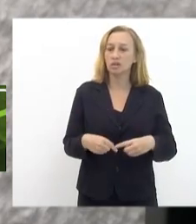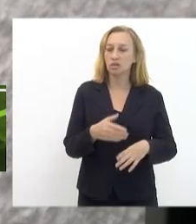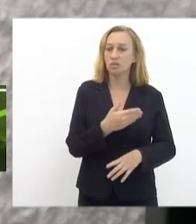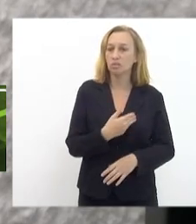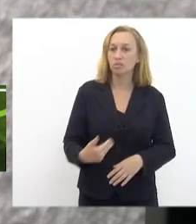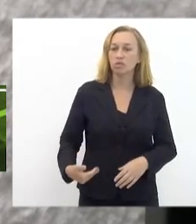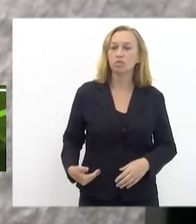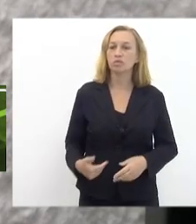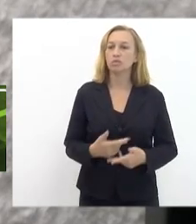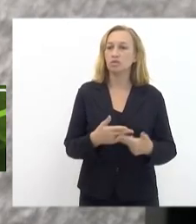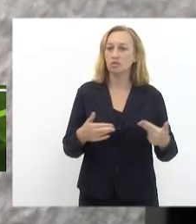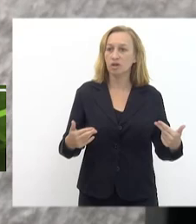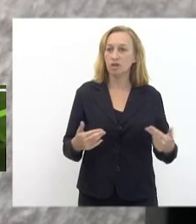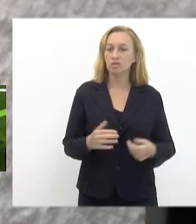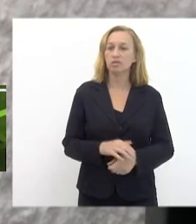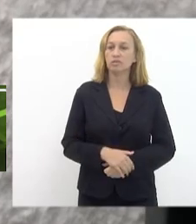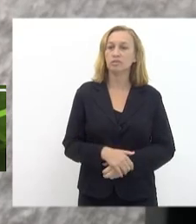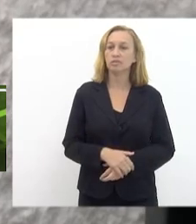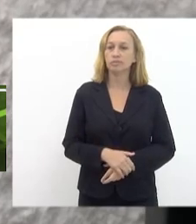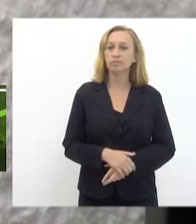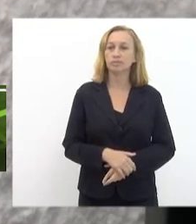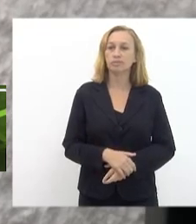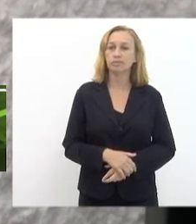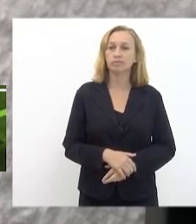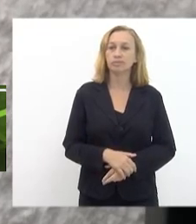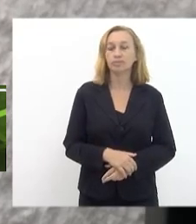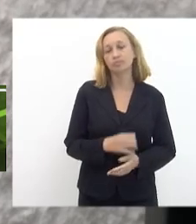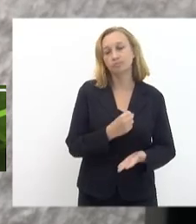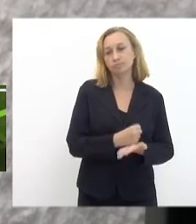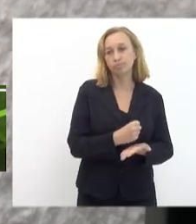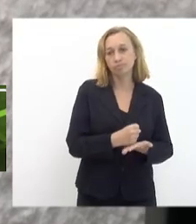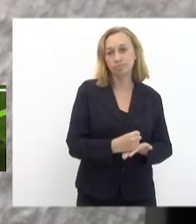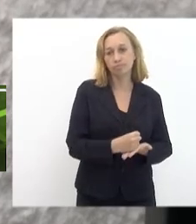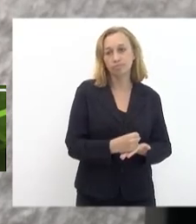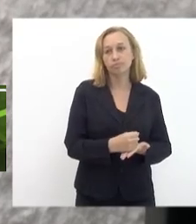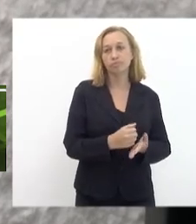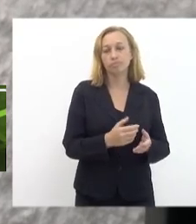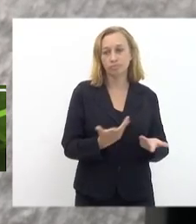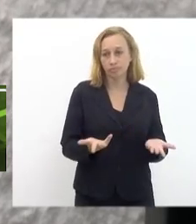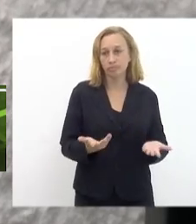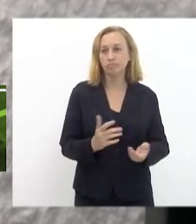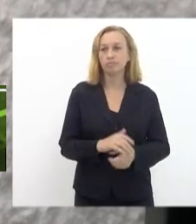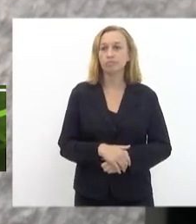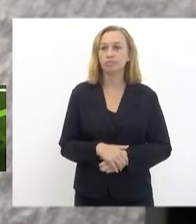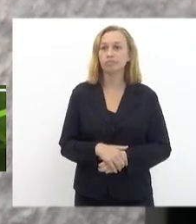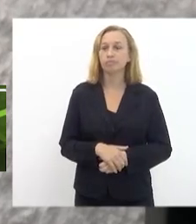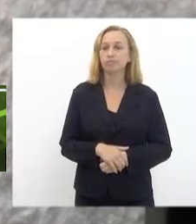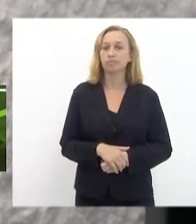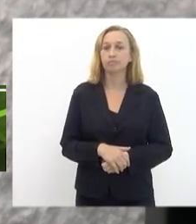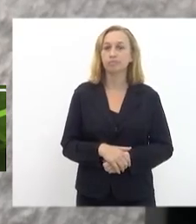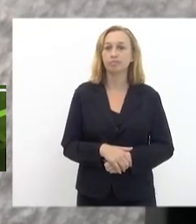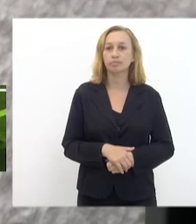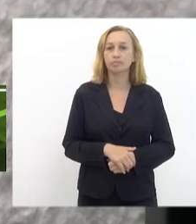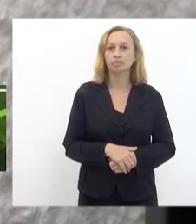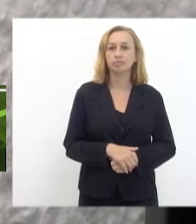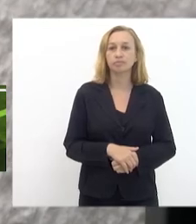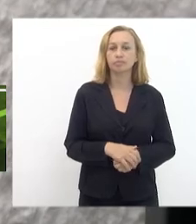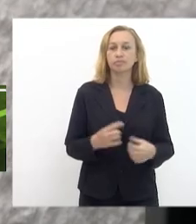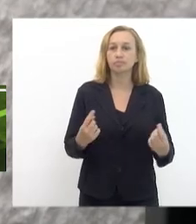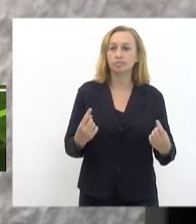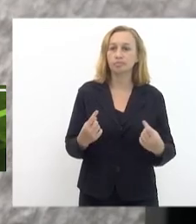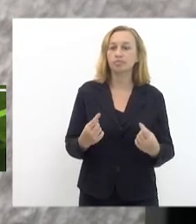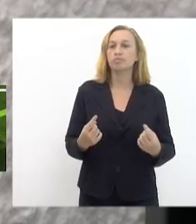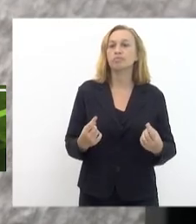uma tomada de preço Não tem Contrato processual contrato ao abre concorrência pública